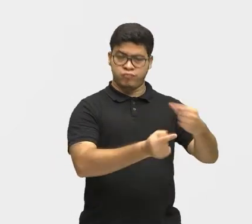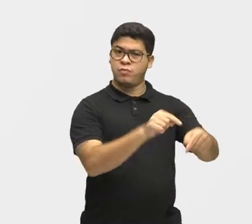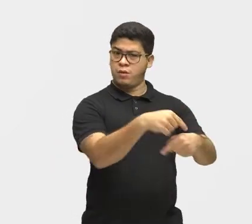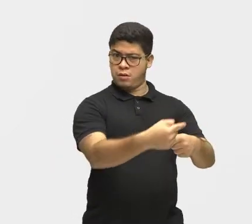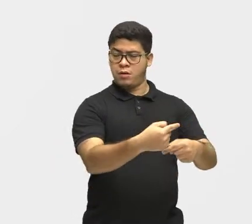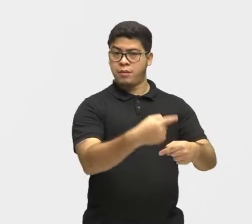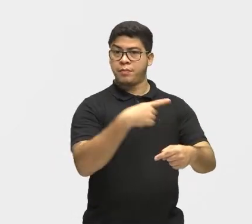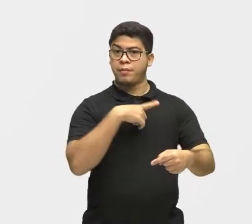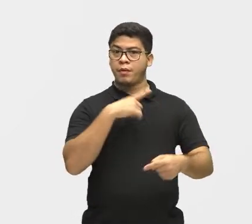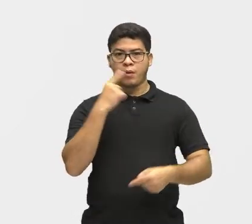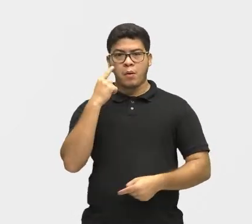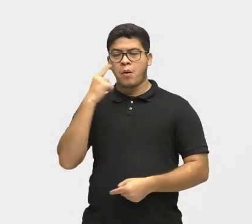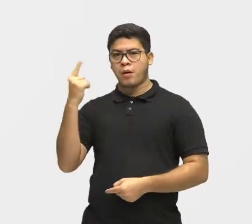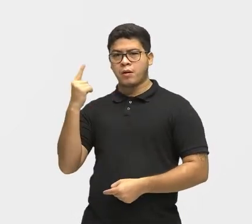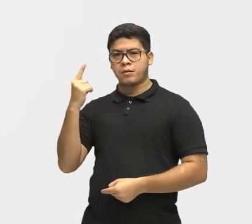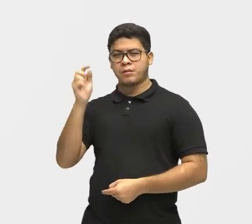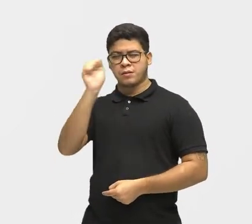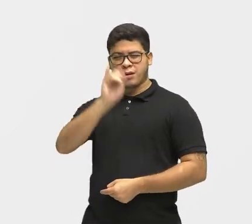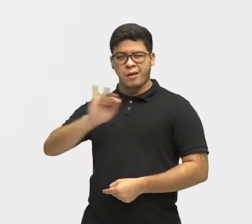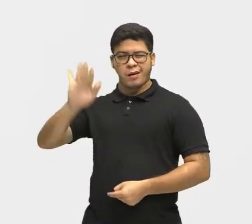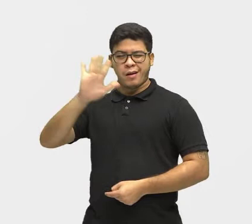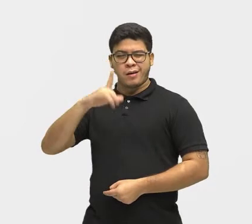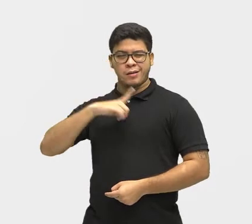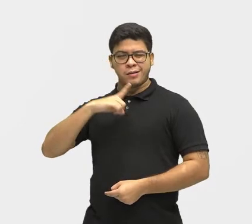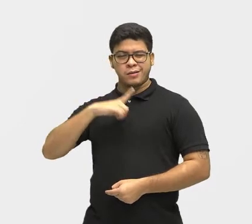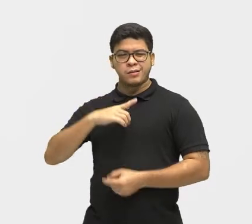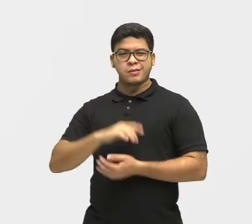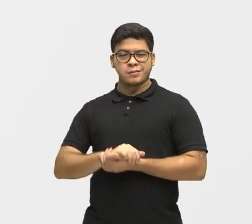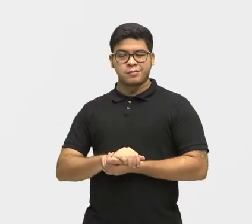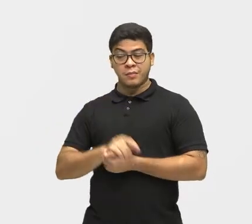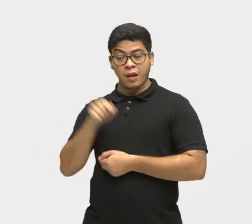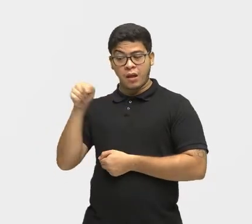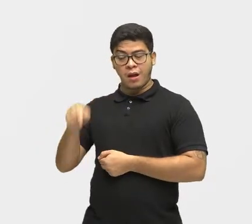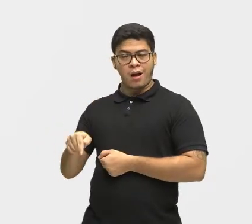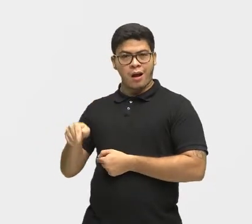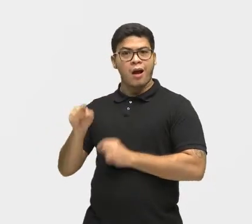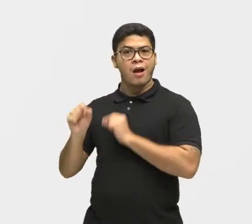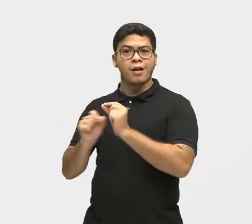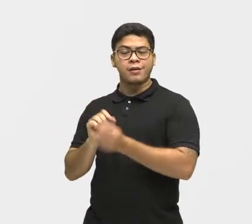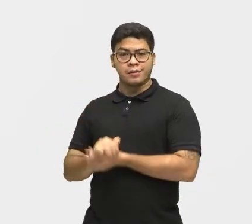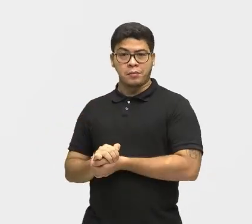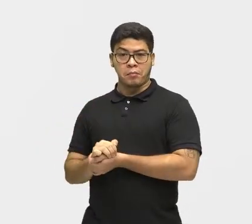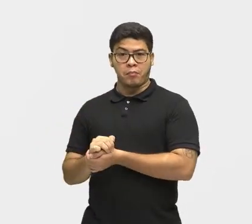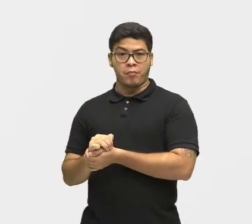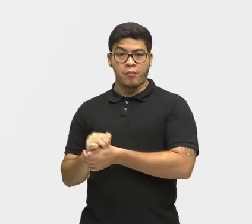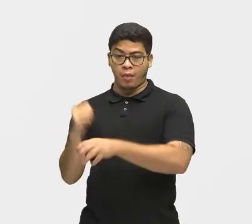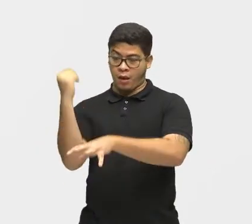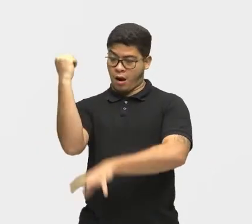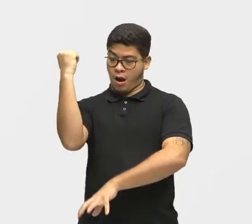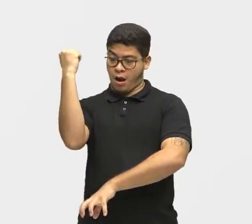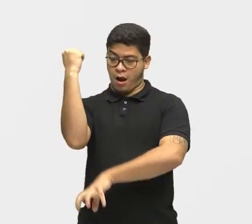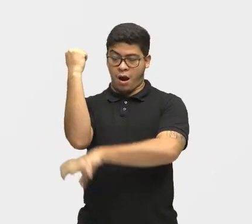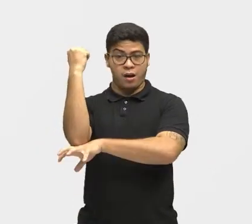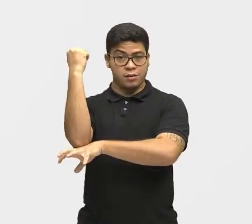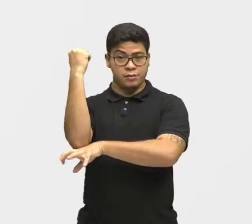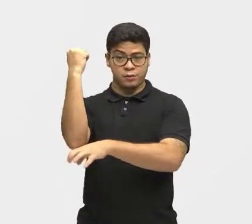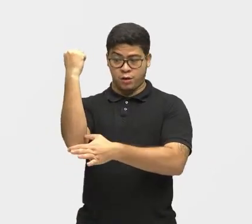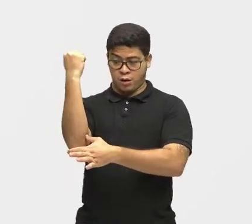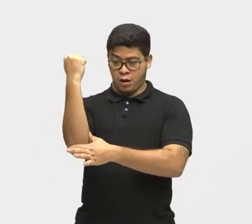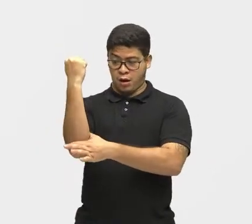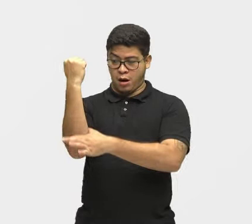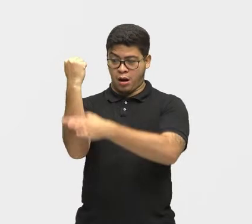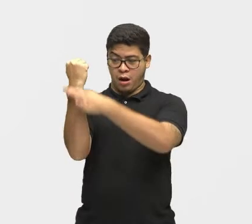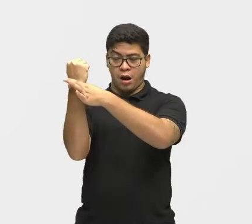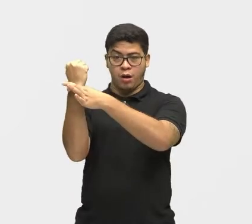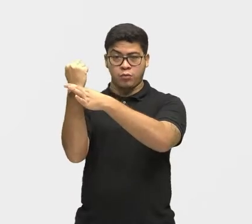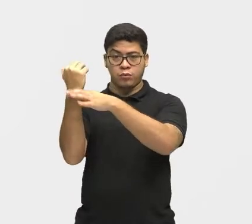semente. Observem aí nessa imagem, a gente tem aí uma planta, que traduz aí, que